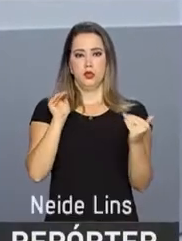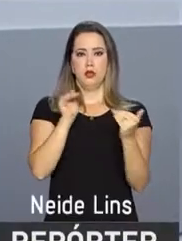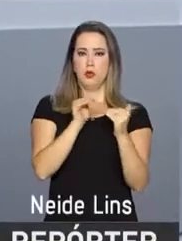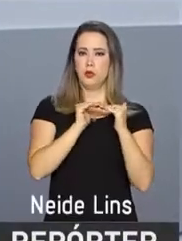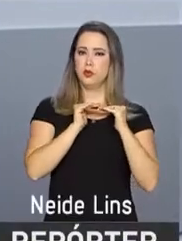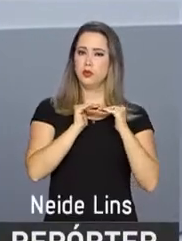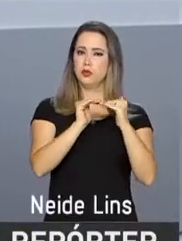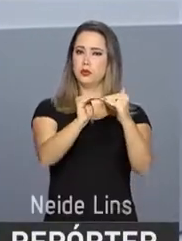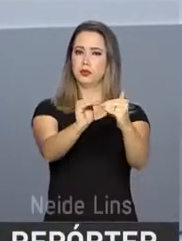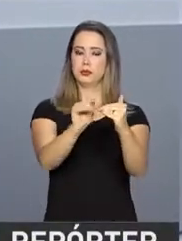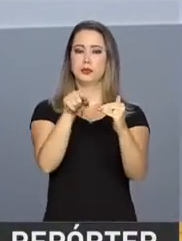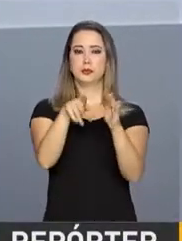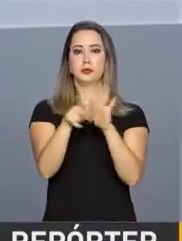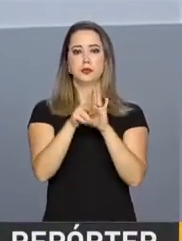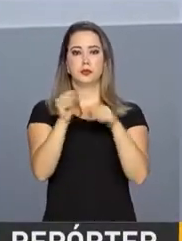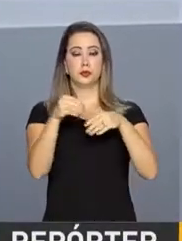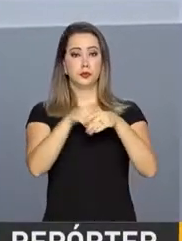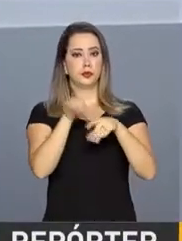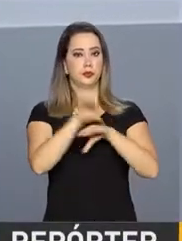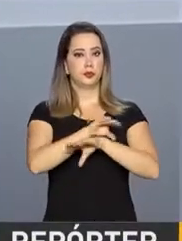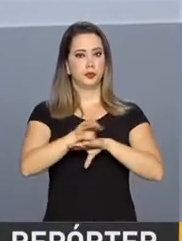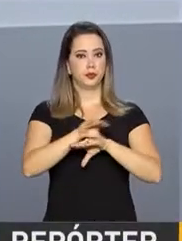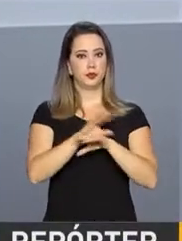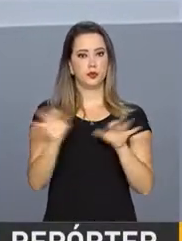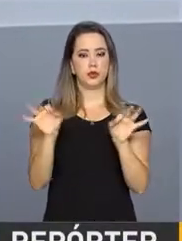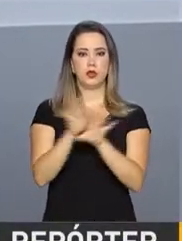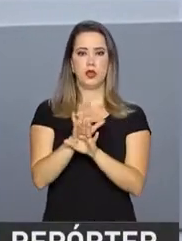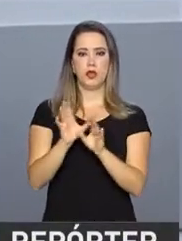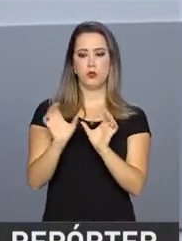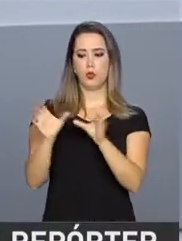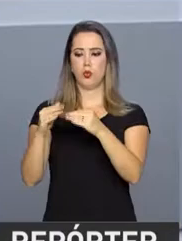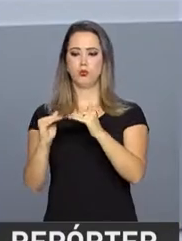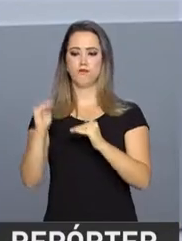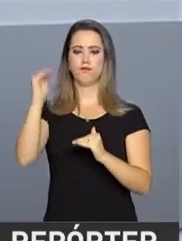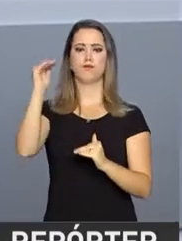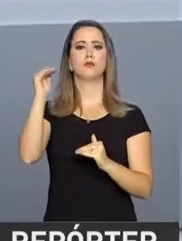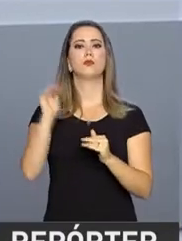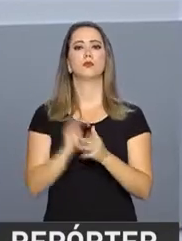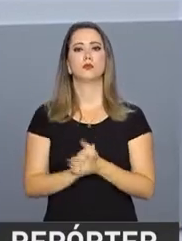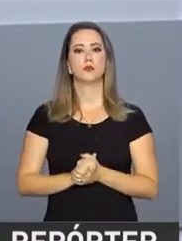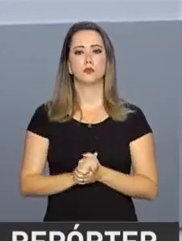previsto na constituição federal e acabando com privilégios